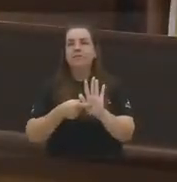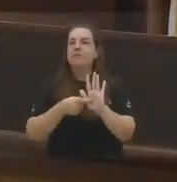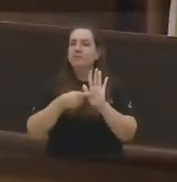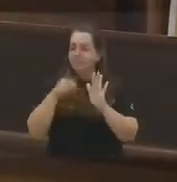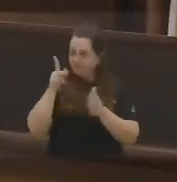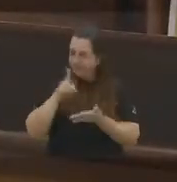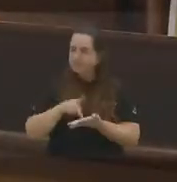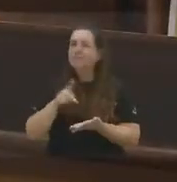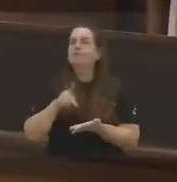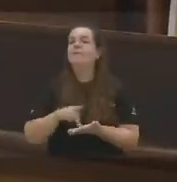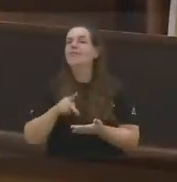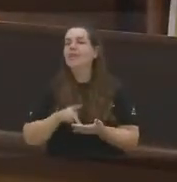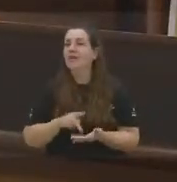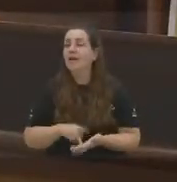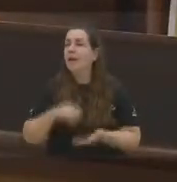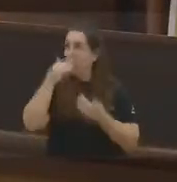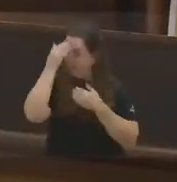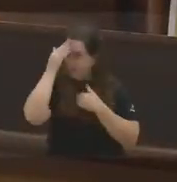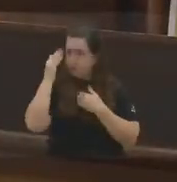com certeza,